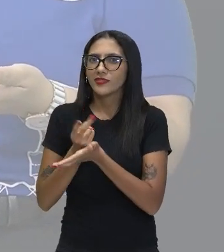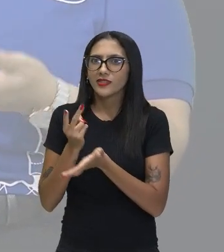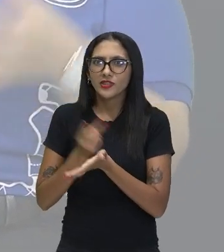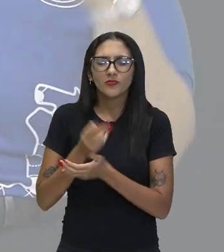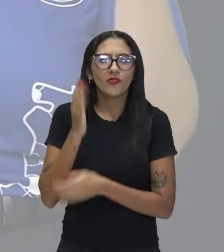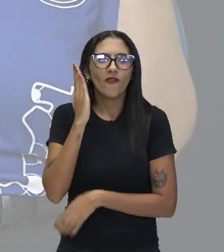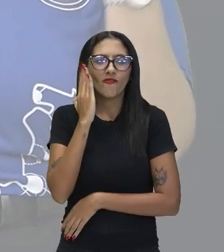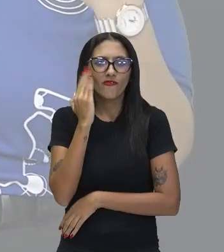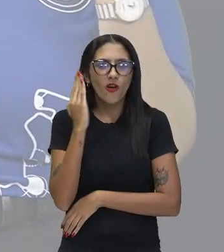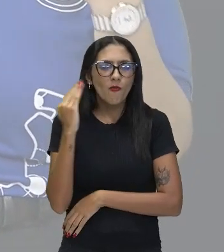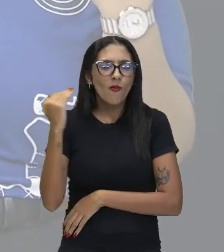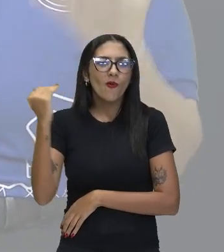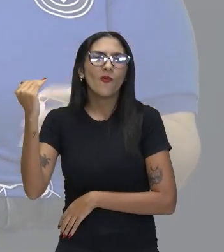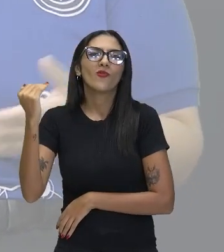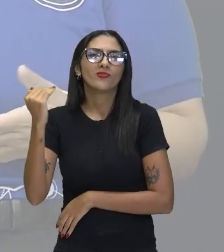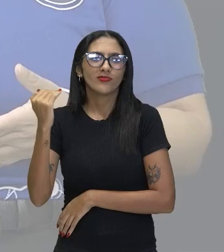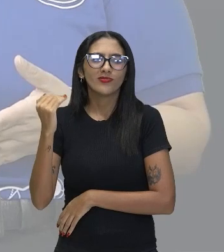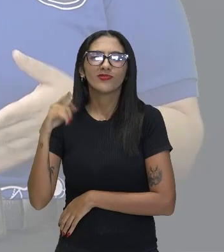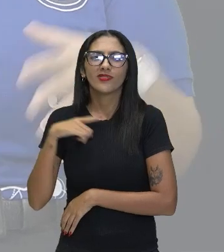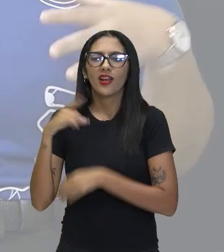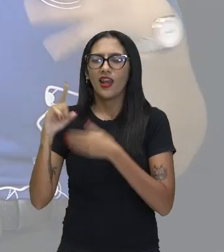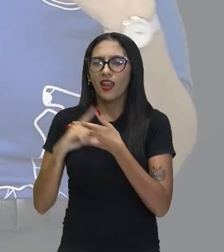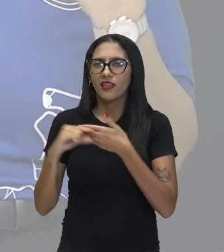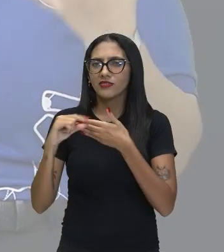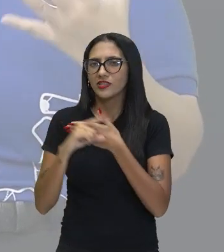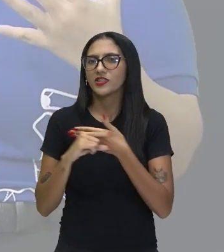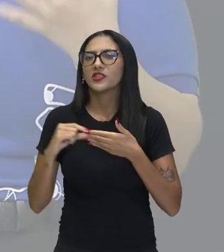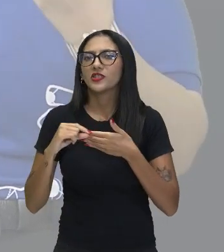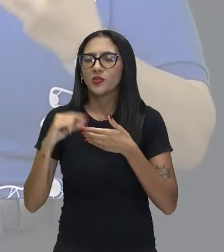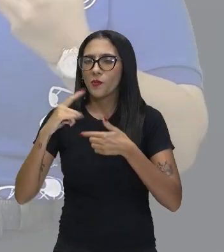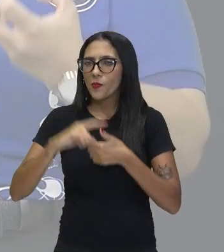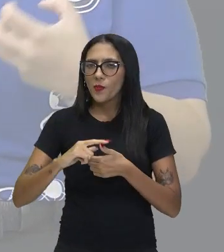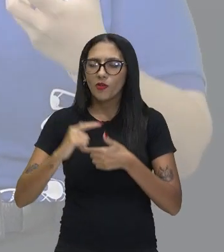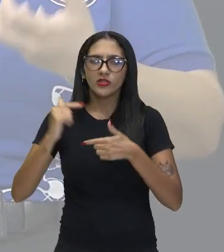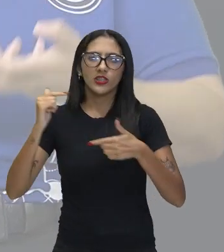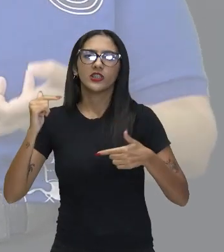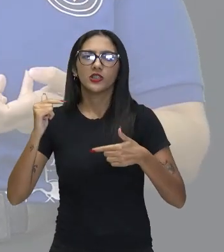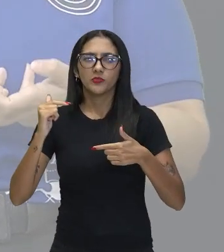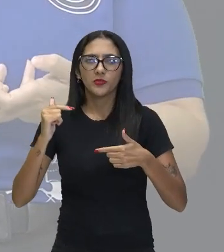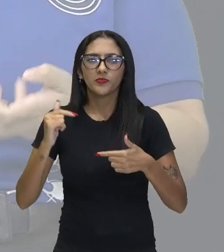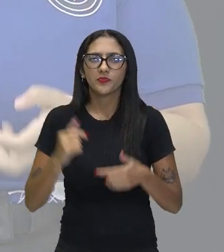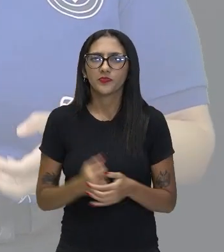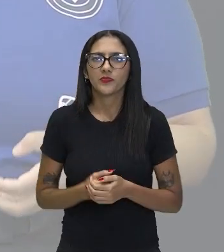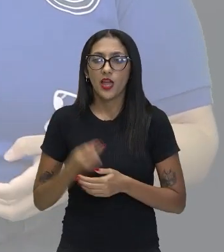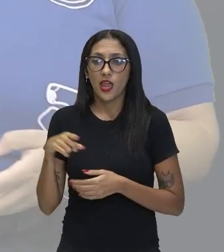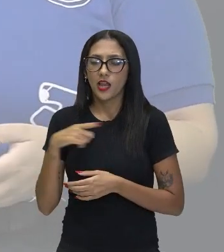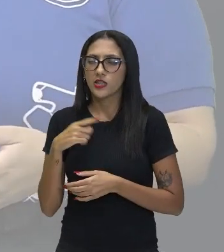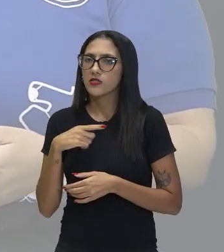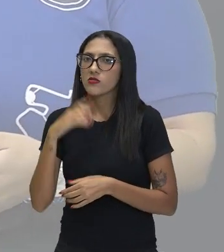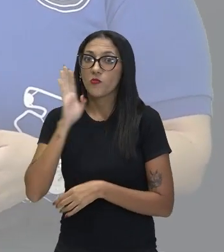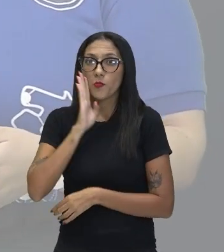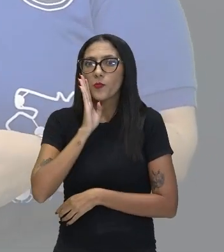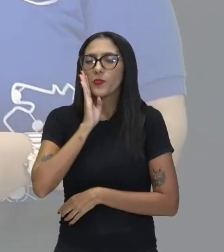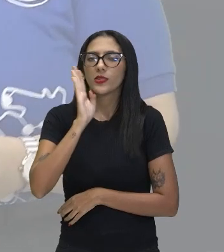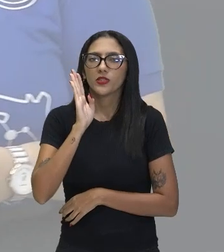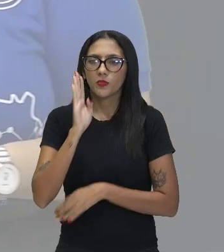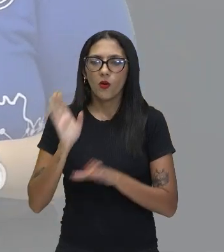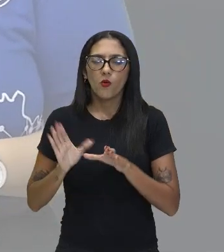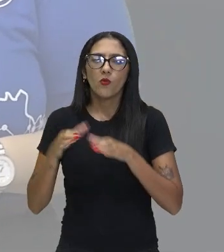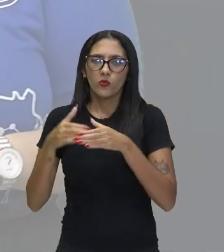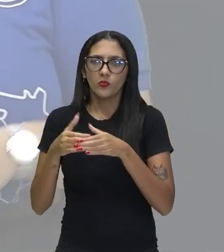lembrados, nomeados, né, aí como artistas modernistas, vamos dizer assim, que foi um movimento que teve mais força, né? E nesse